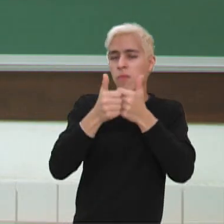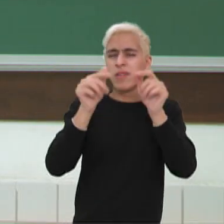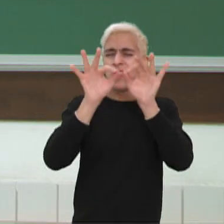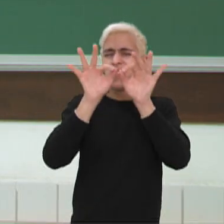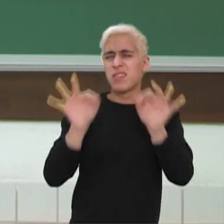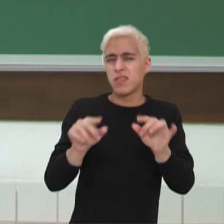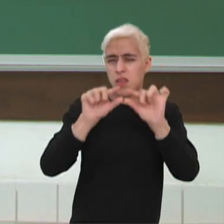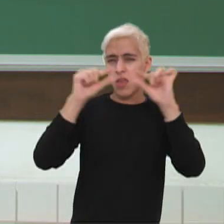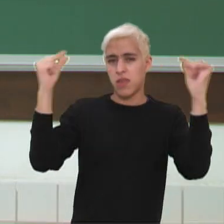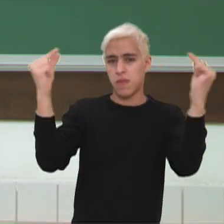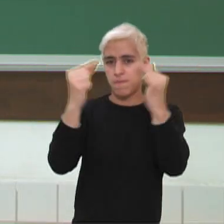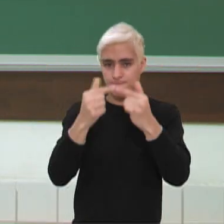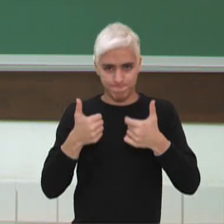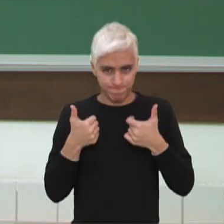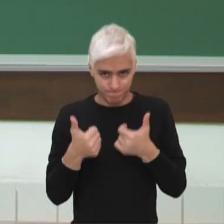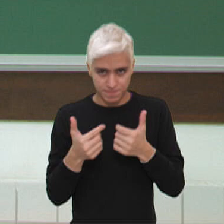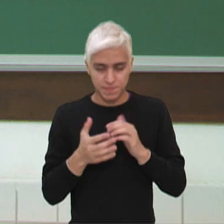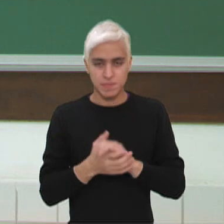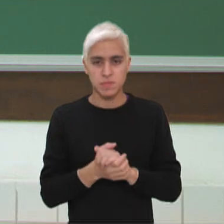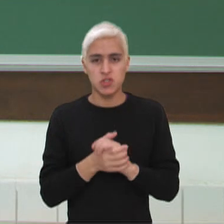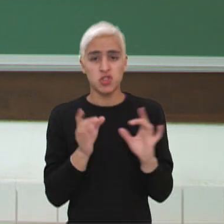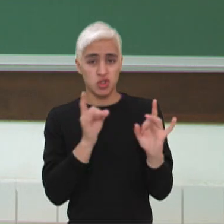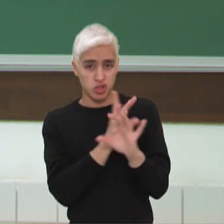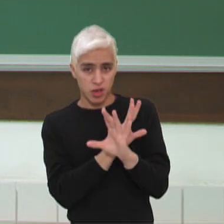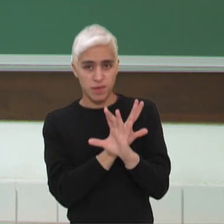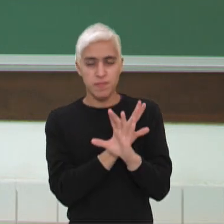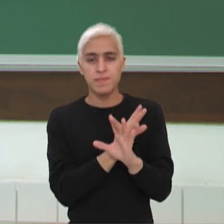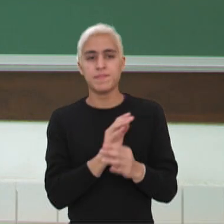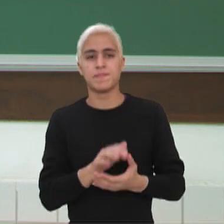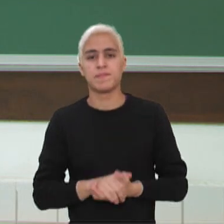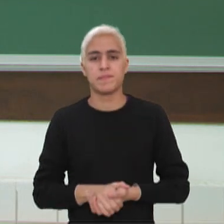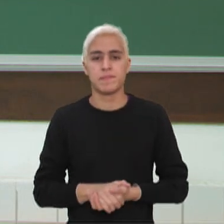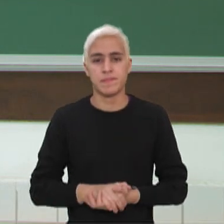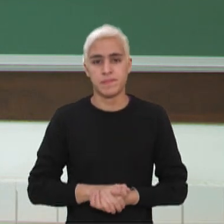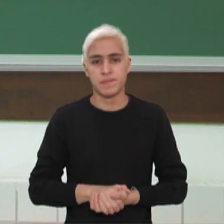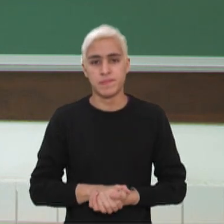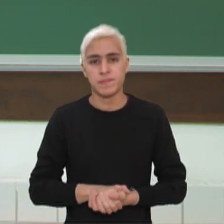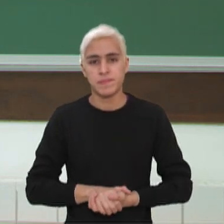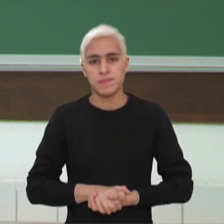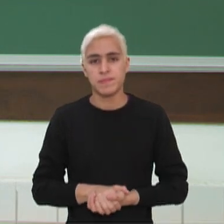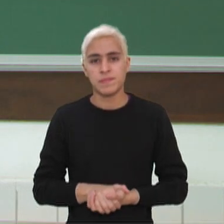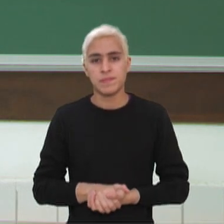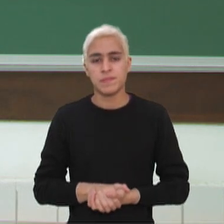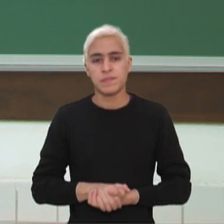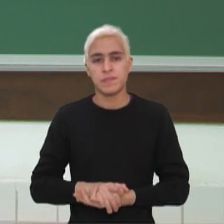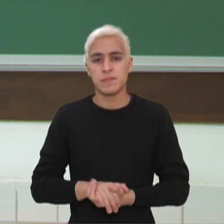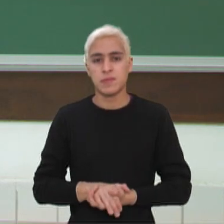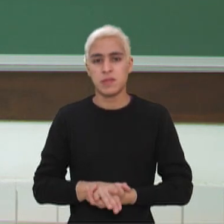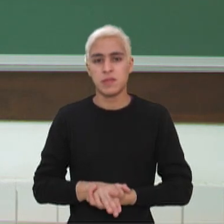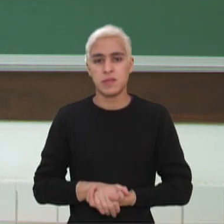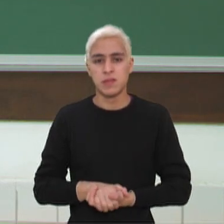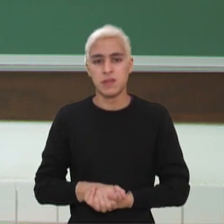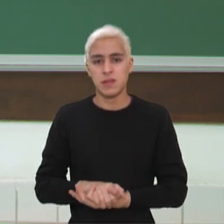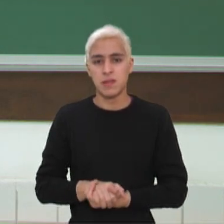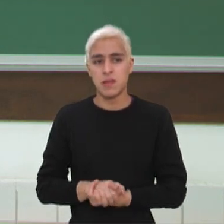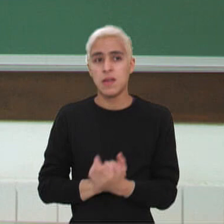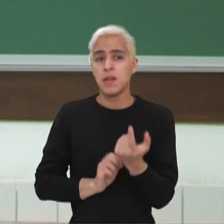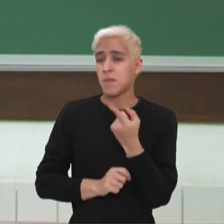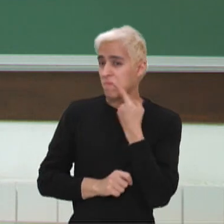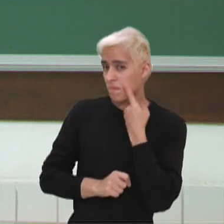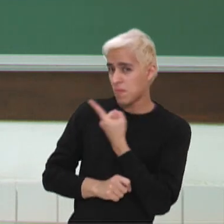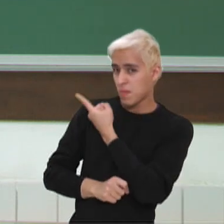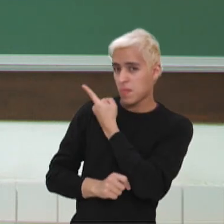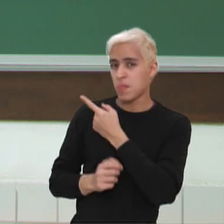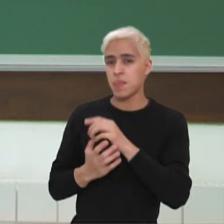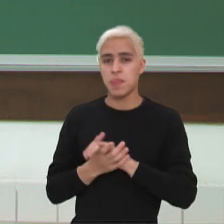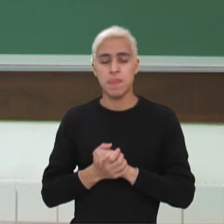Então vamos voltar lá, depois desse exercíciozinho, com o portão de Brandemburgo, vamos lá rapidinho, aqui com a